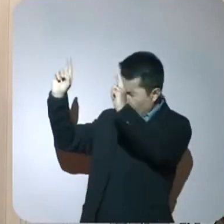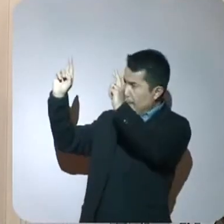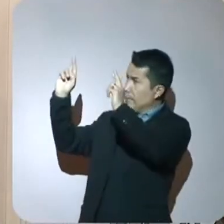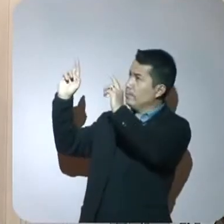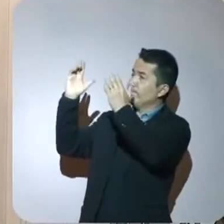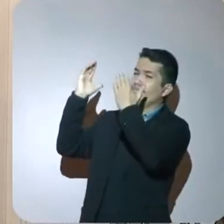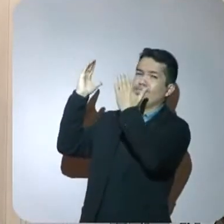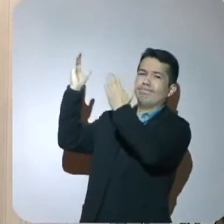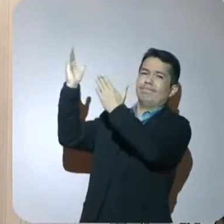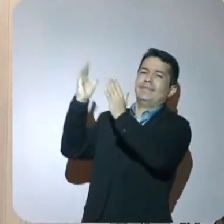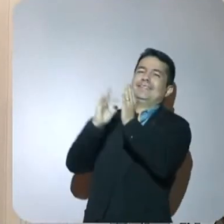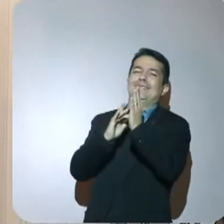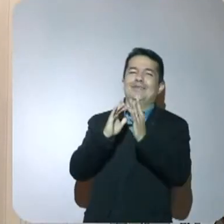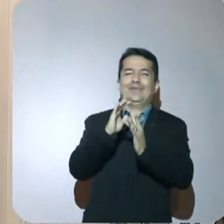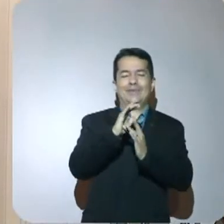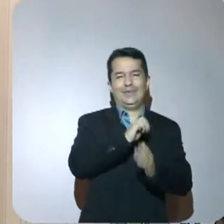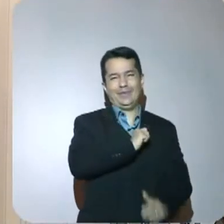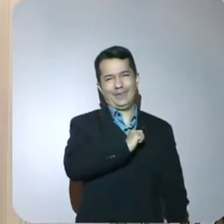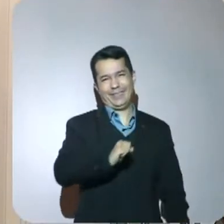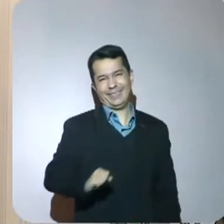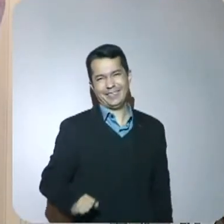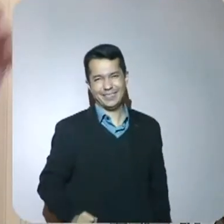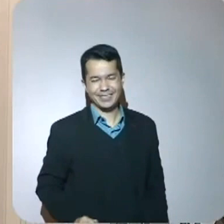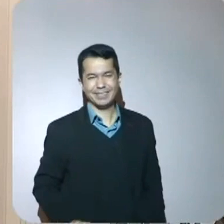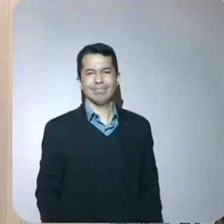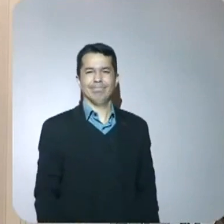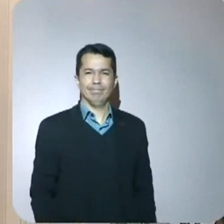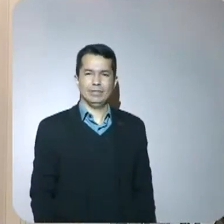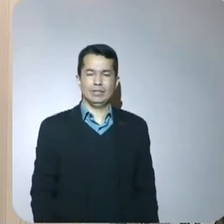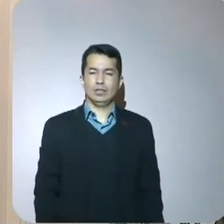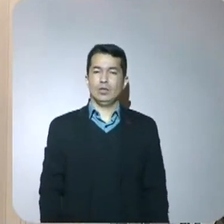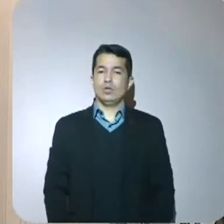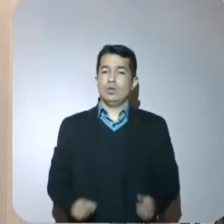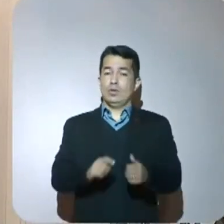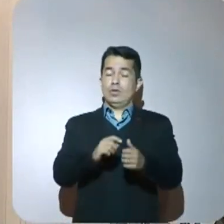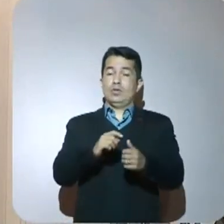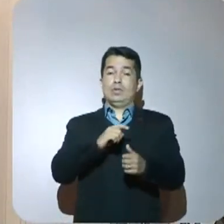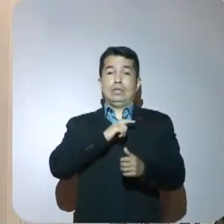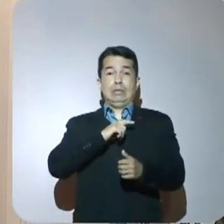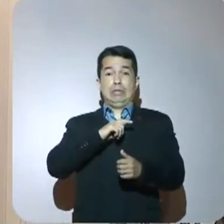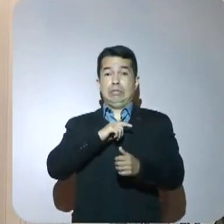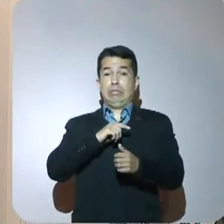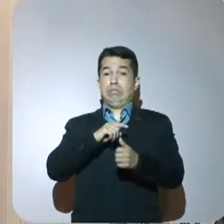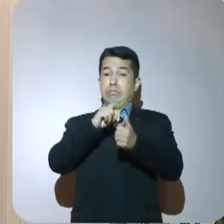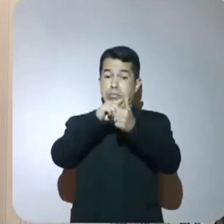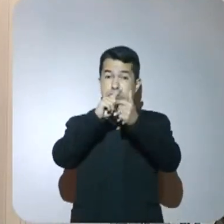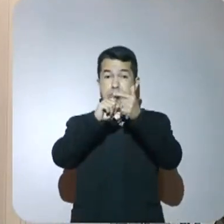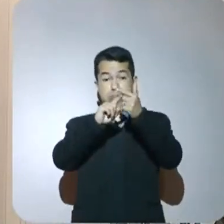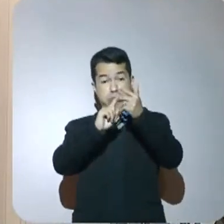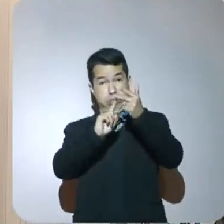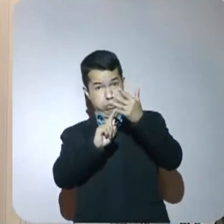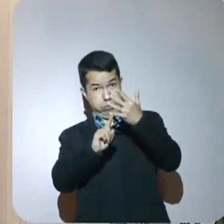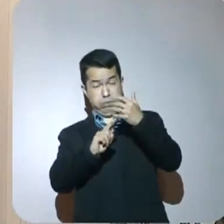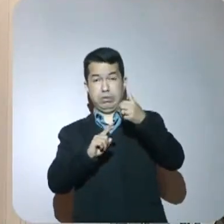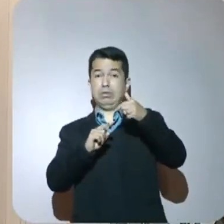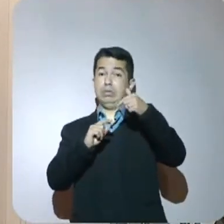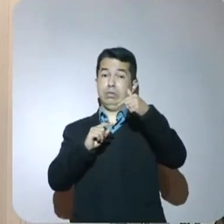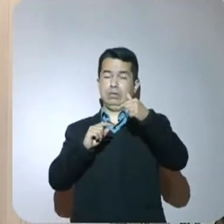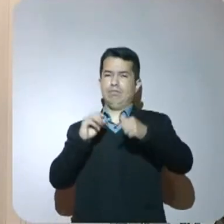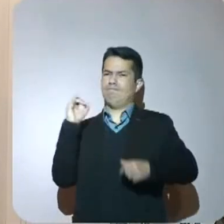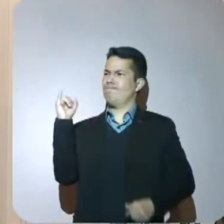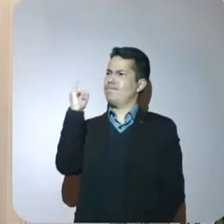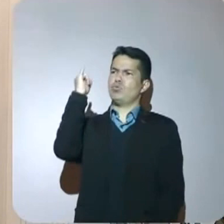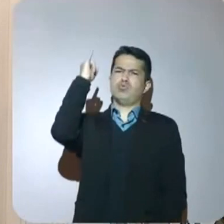de relevância, para mim, é a marca essencial. A igreja relevante é aquela que